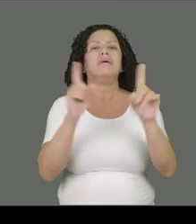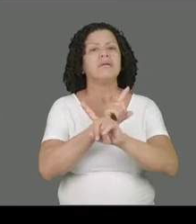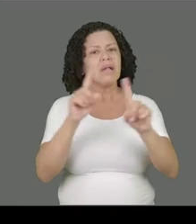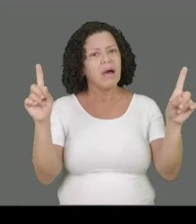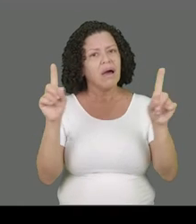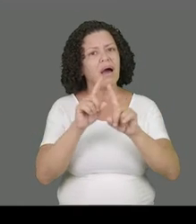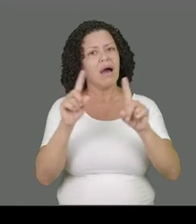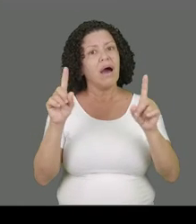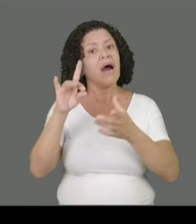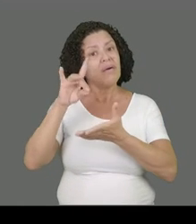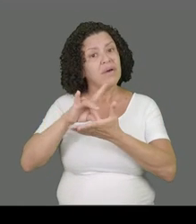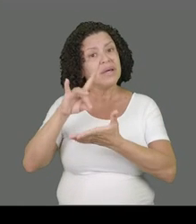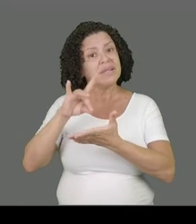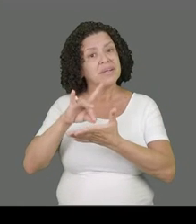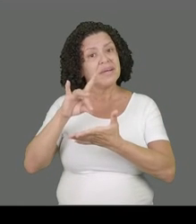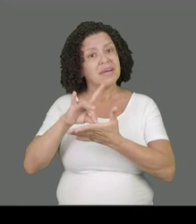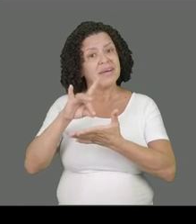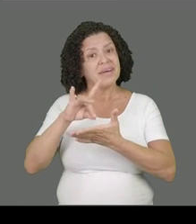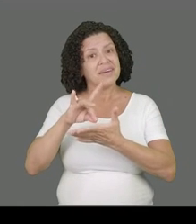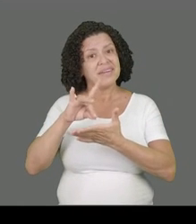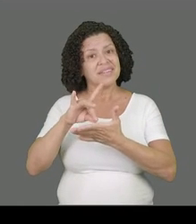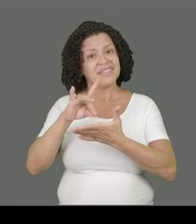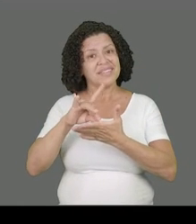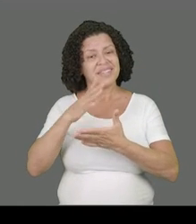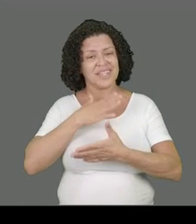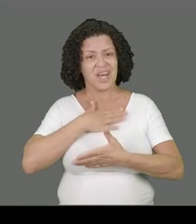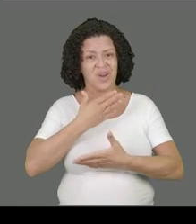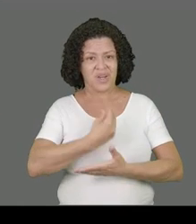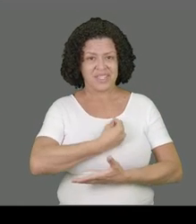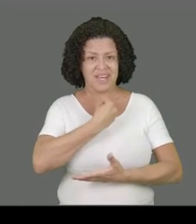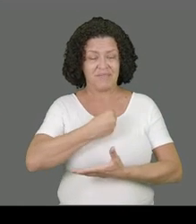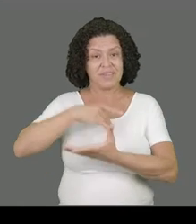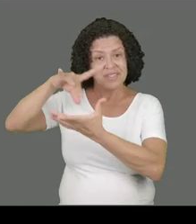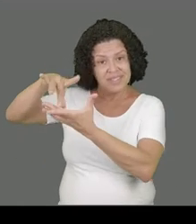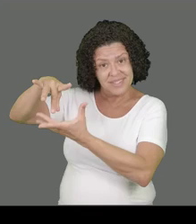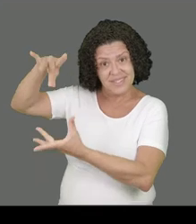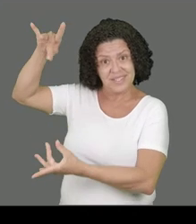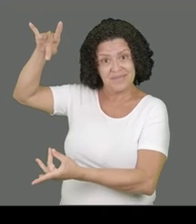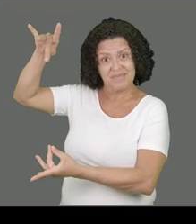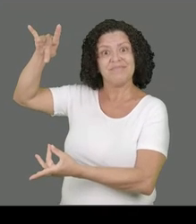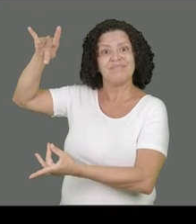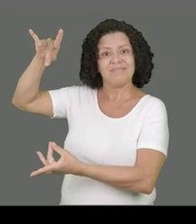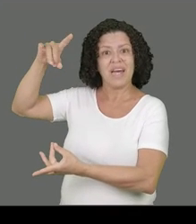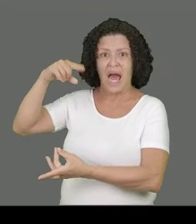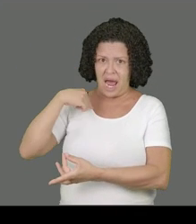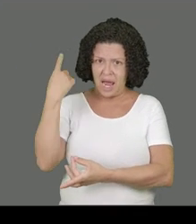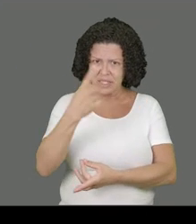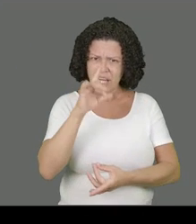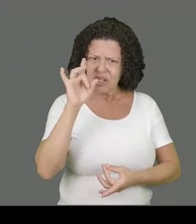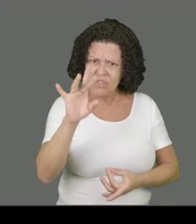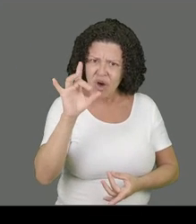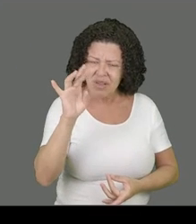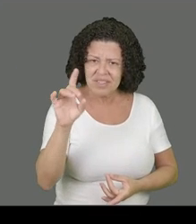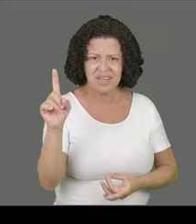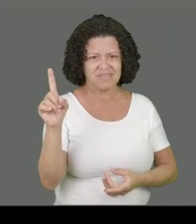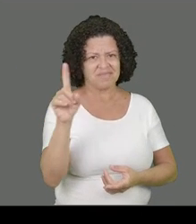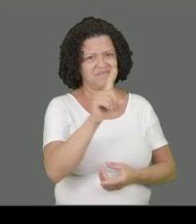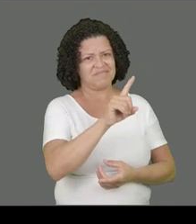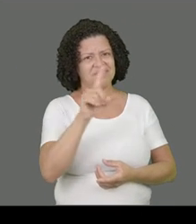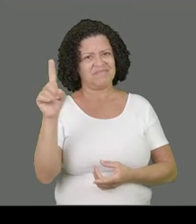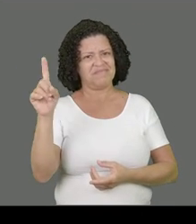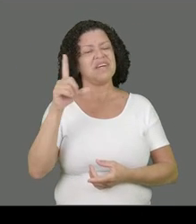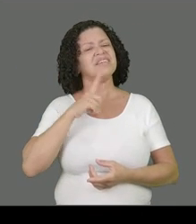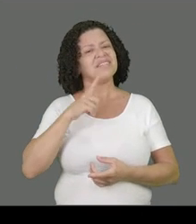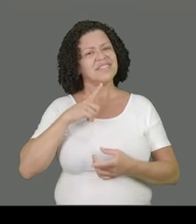ao vento. Isso é uma verdade da nossa vida espiritual. Nós não estamos